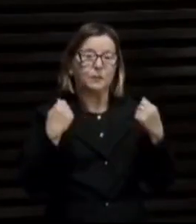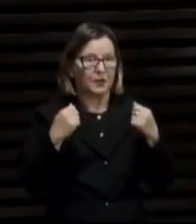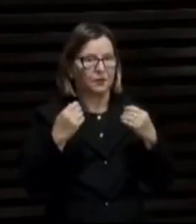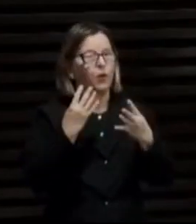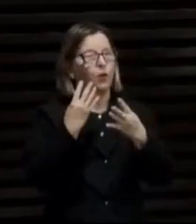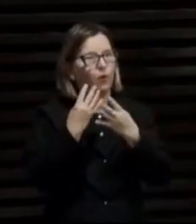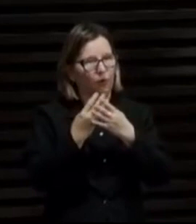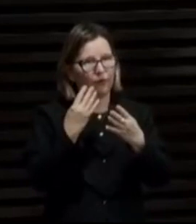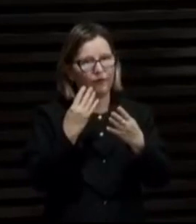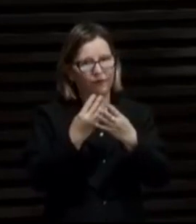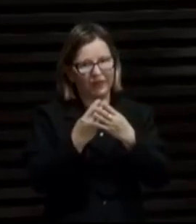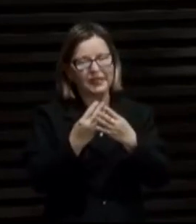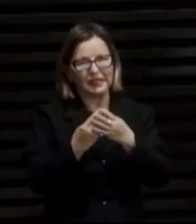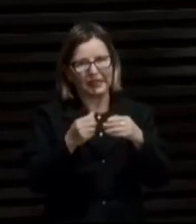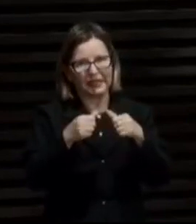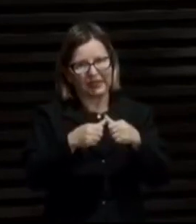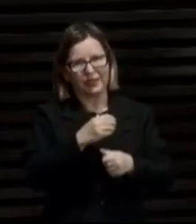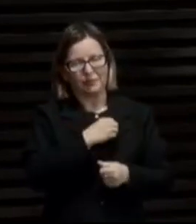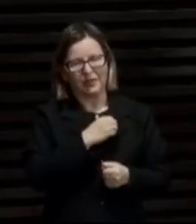confessar.